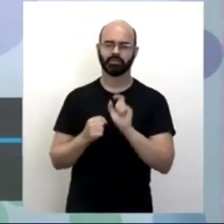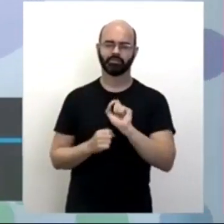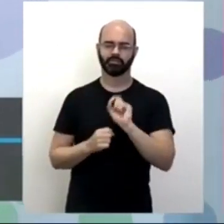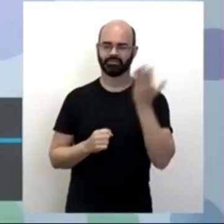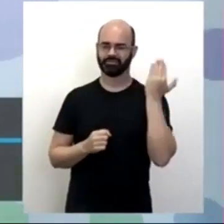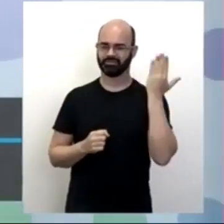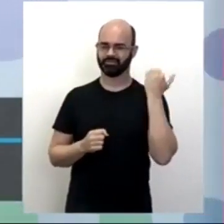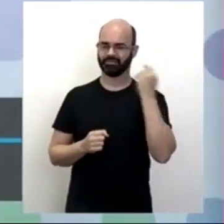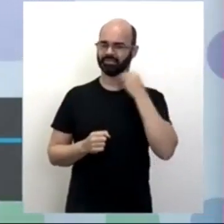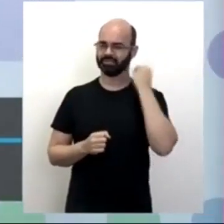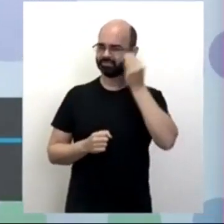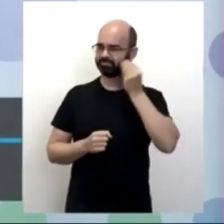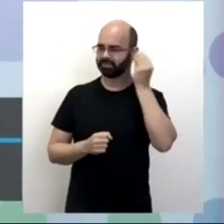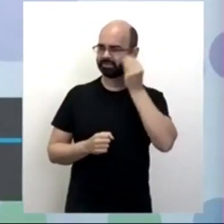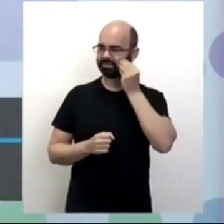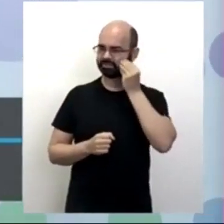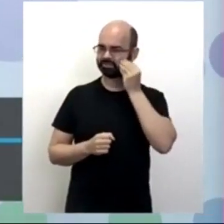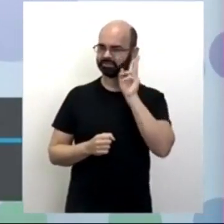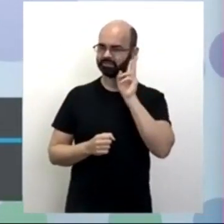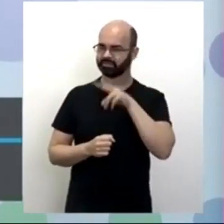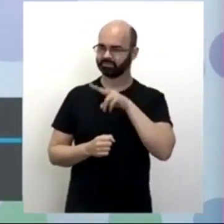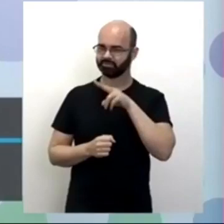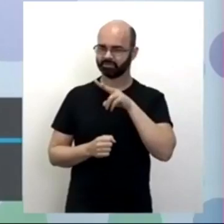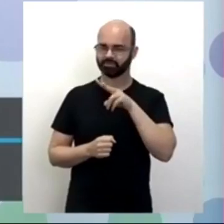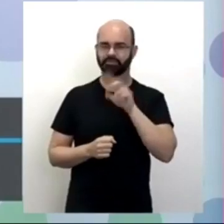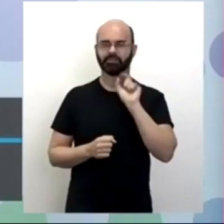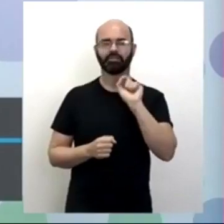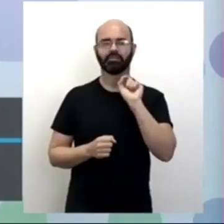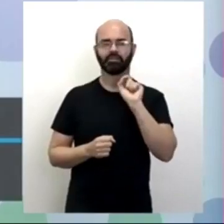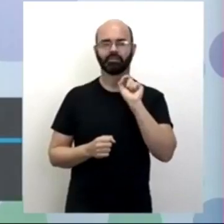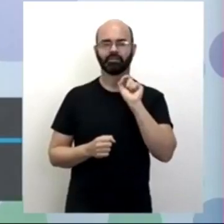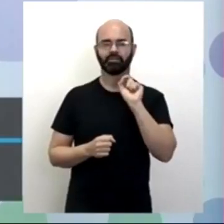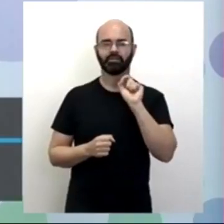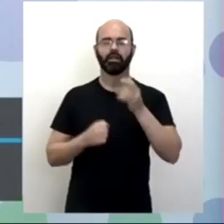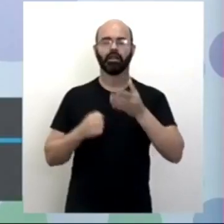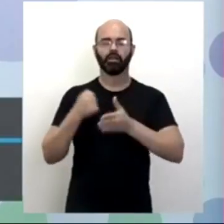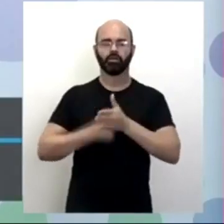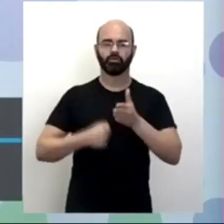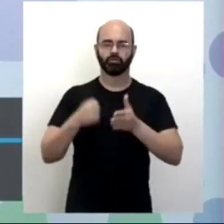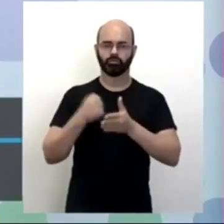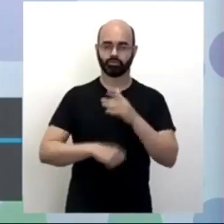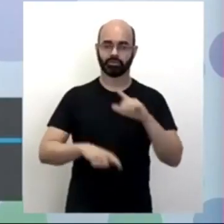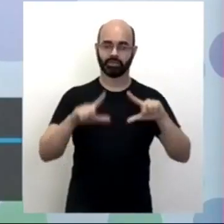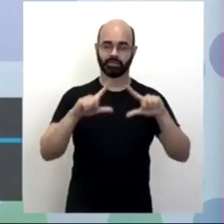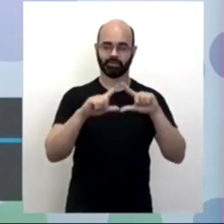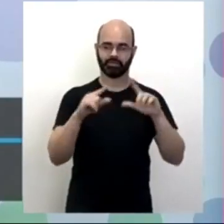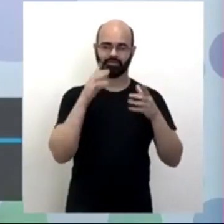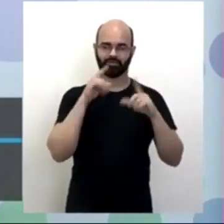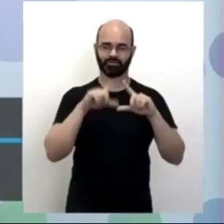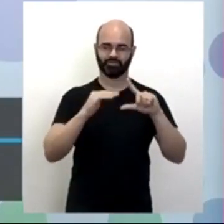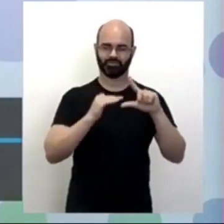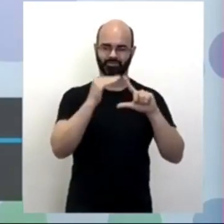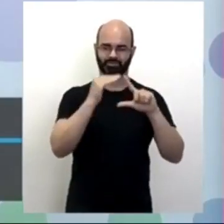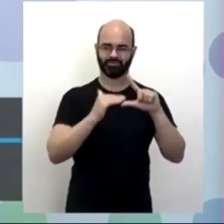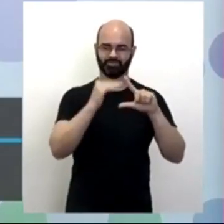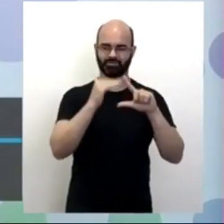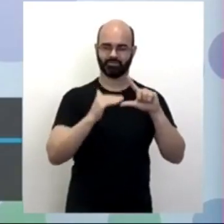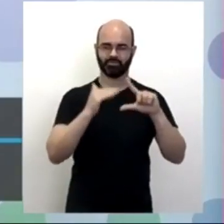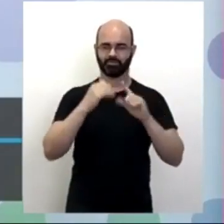ele concluiu que o motor da história seria a luta de classes, dando origem a uma